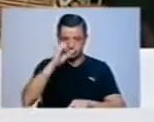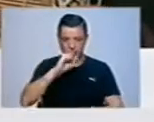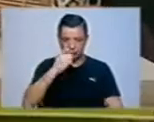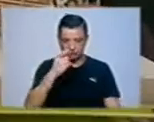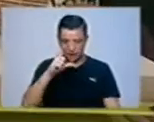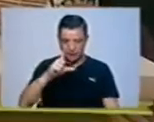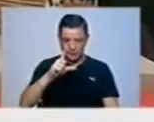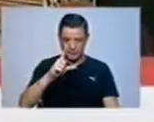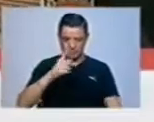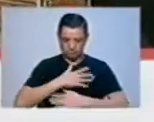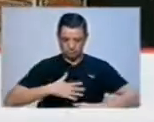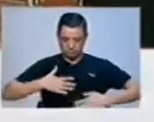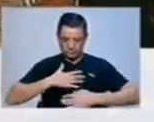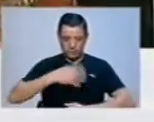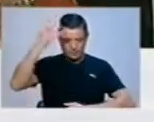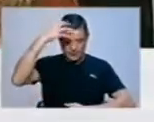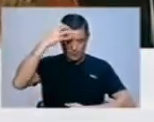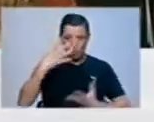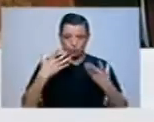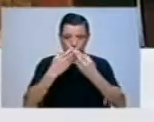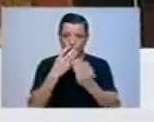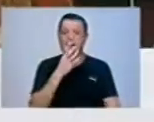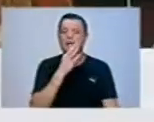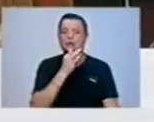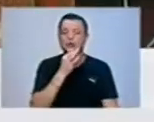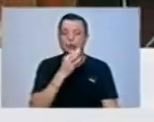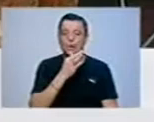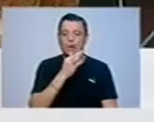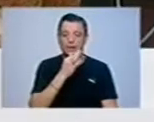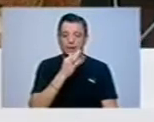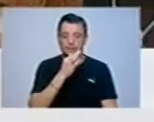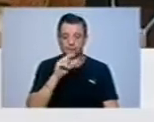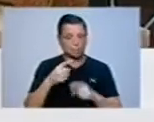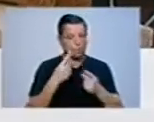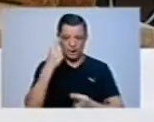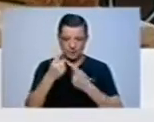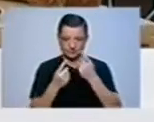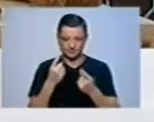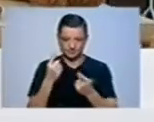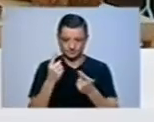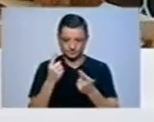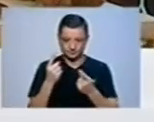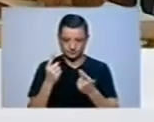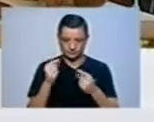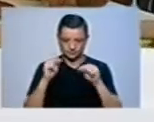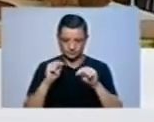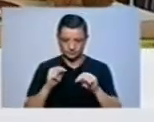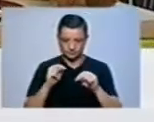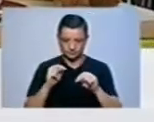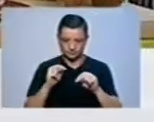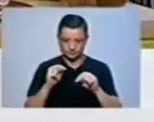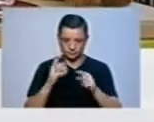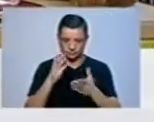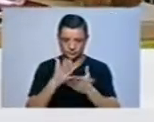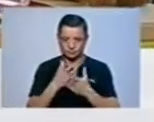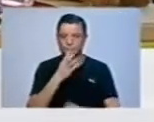banho com açúcar. Isto é gel de banho? É. Ok. E pode ser um qualquer? Um qualquer. Por isso eu coloquei um natural. Que o nosso corpo esteja habituado. E